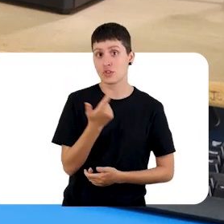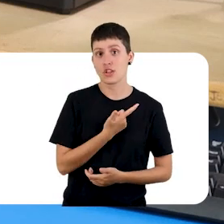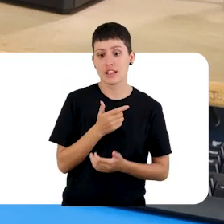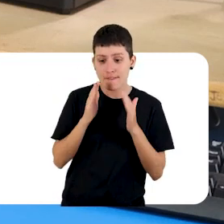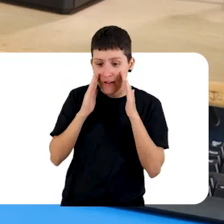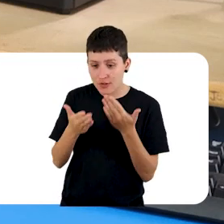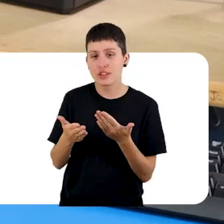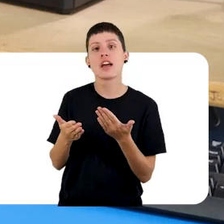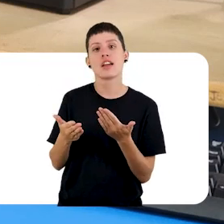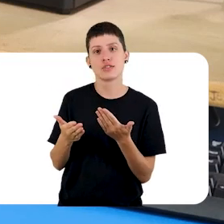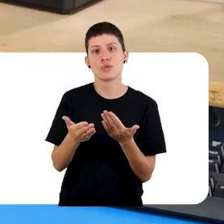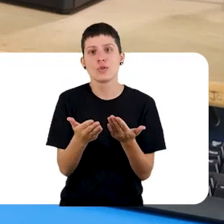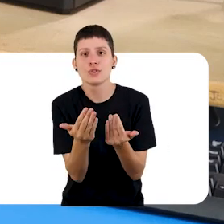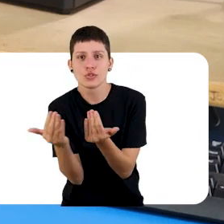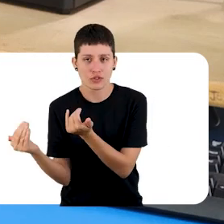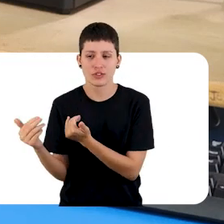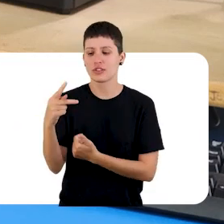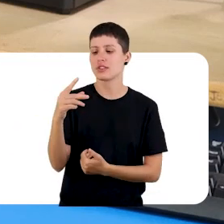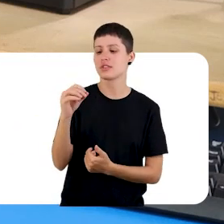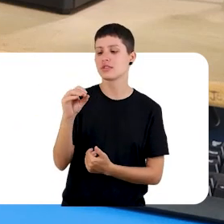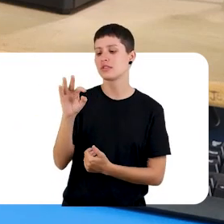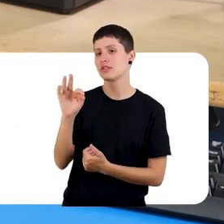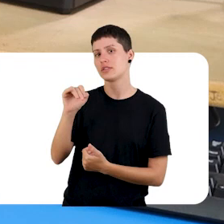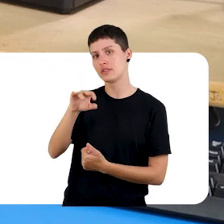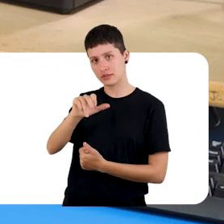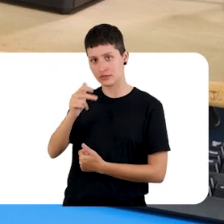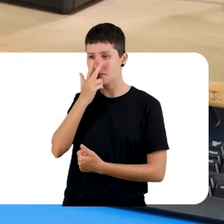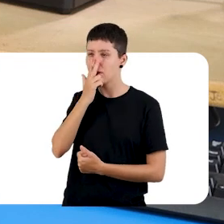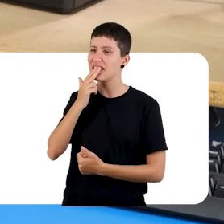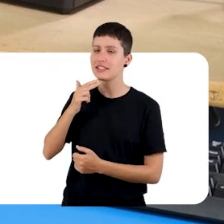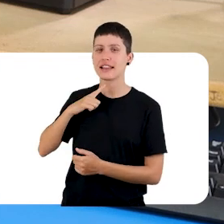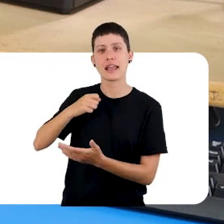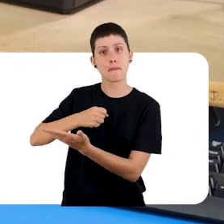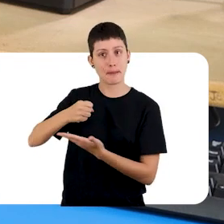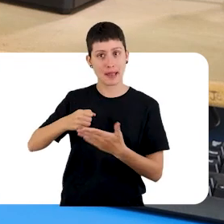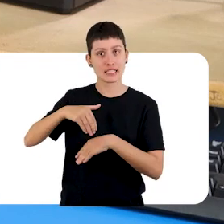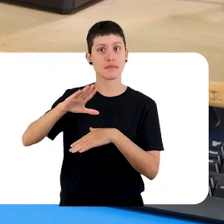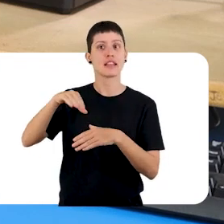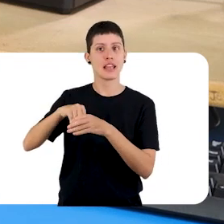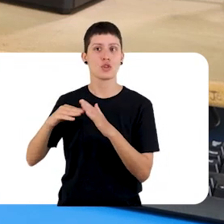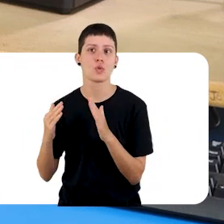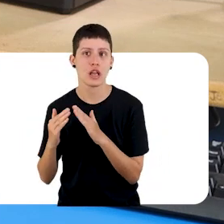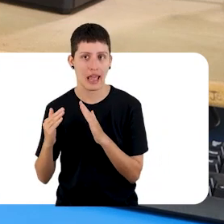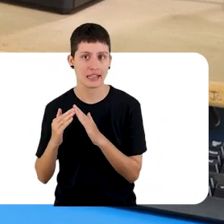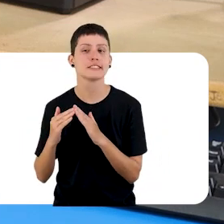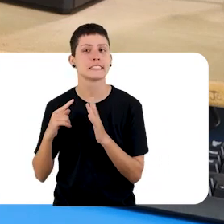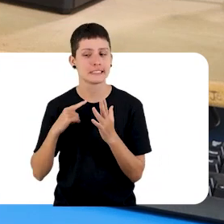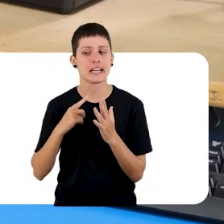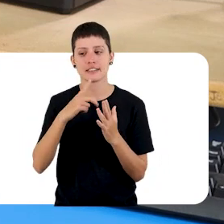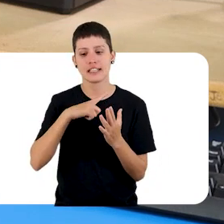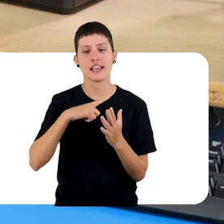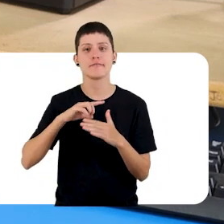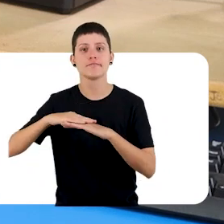focados em jovens potência, né? Que nós chamamos aquele jovem que ele tem uma base dentro de casa, pelo menos,